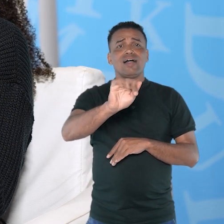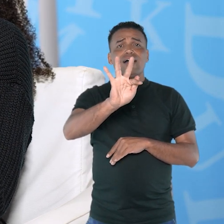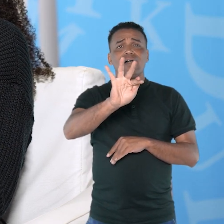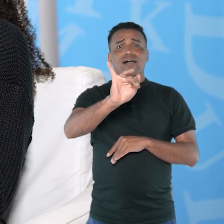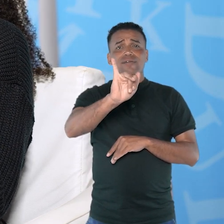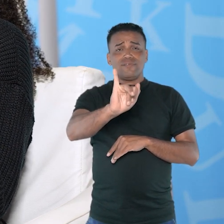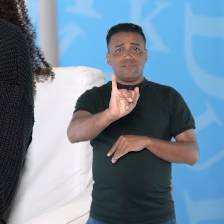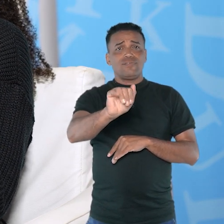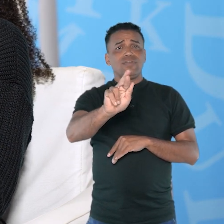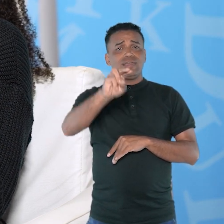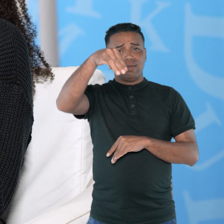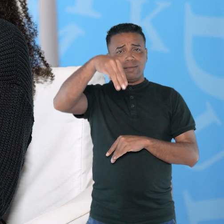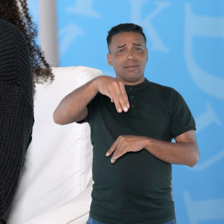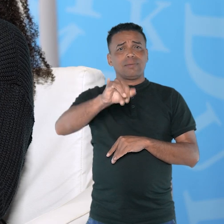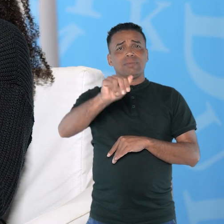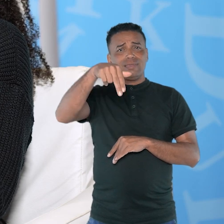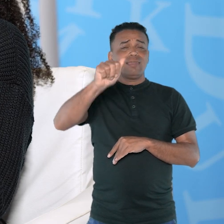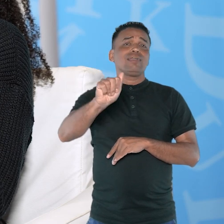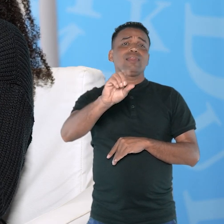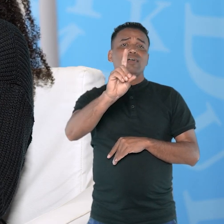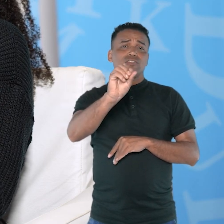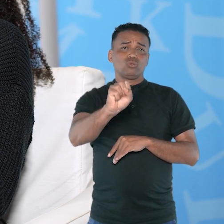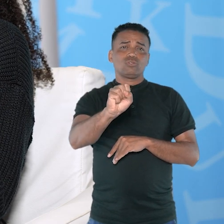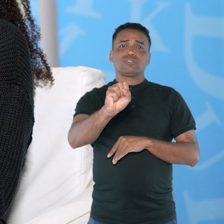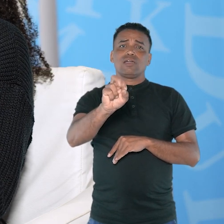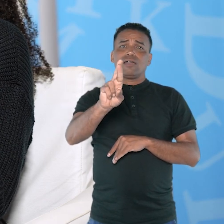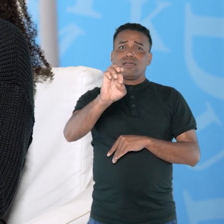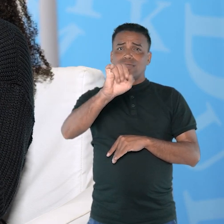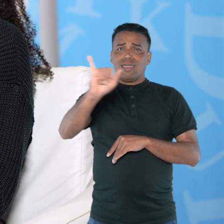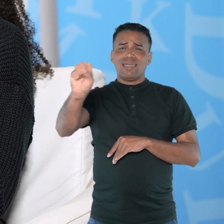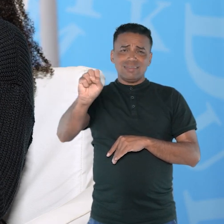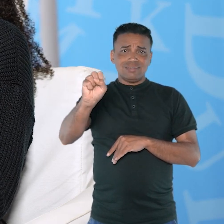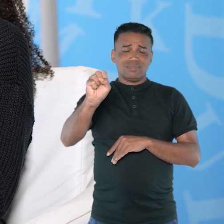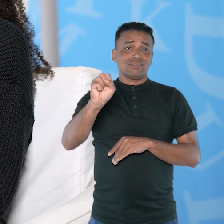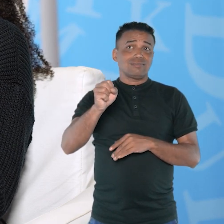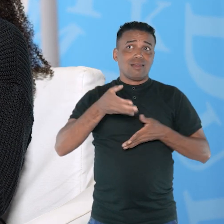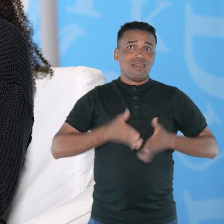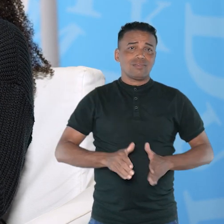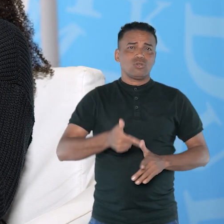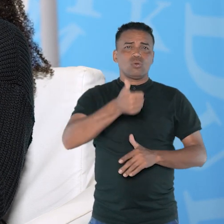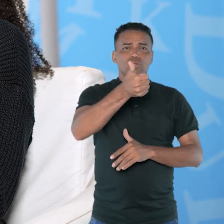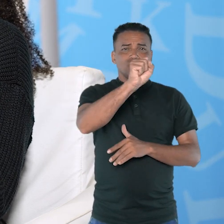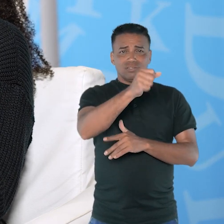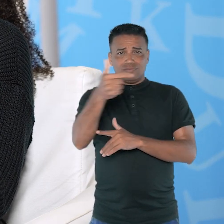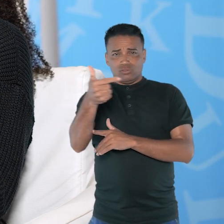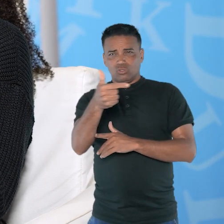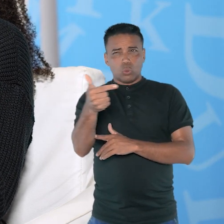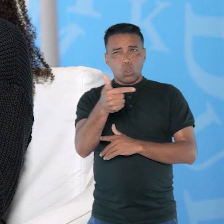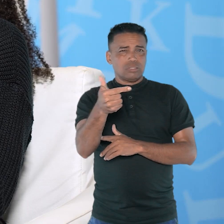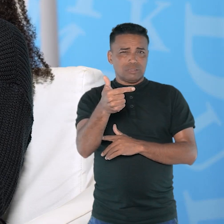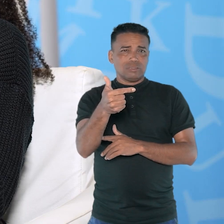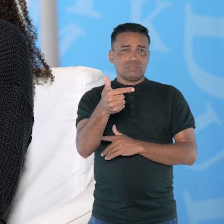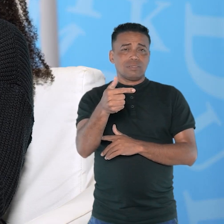negra, que foi uma mulher maranhense que publicou, ela nasceu em 1822, então ela publicou ali